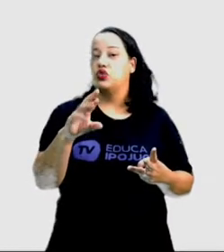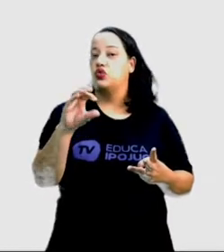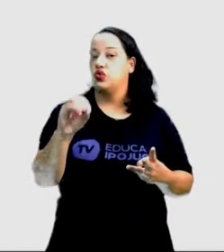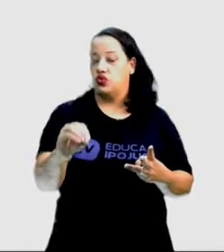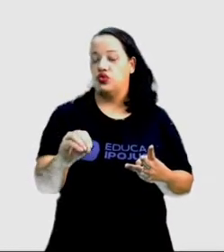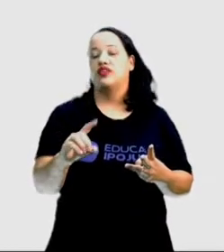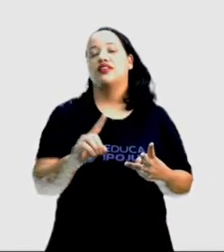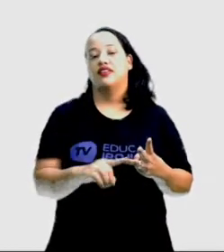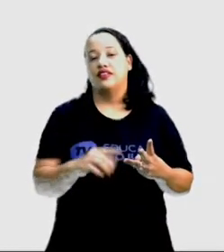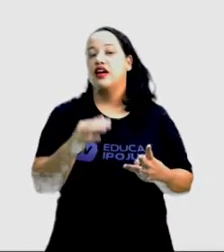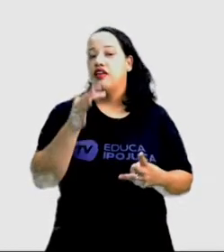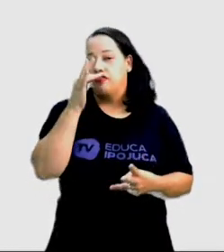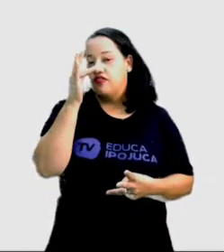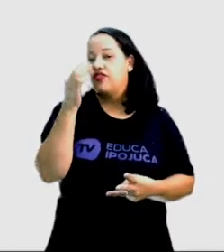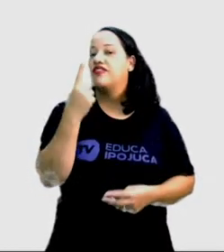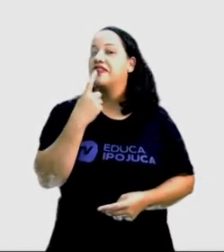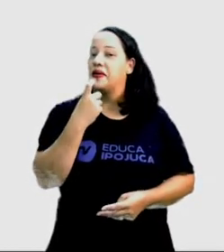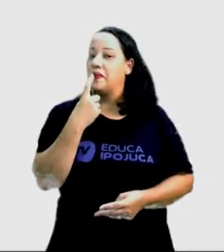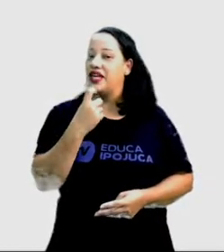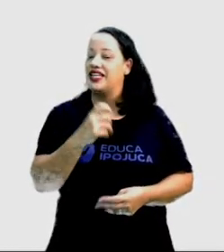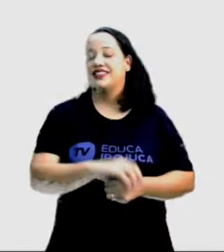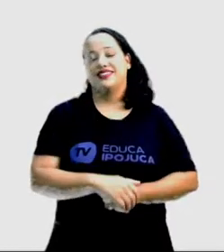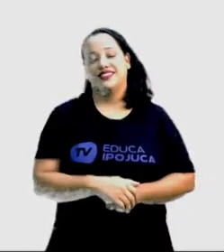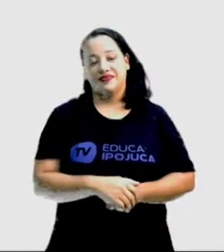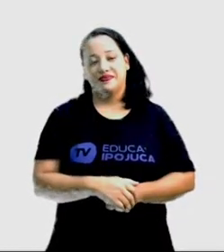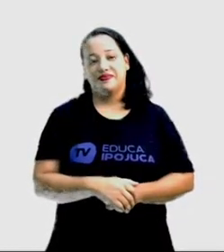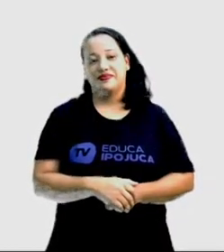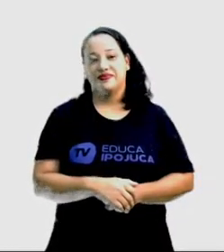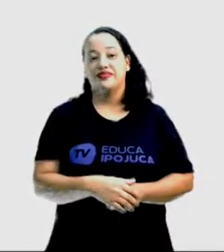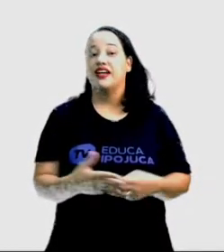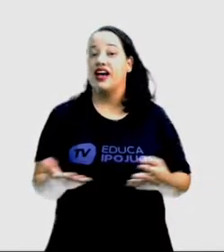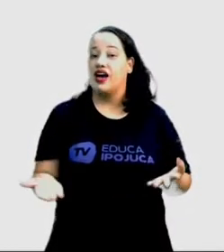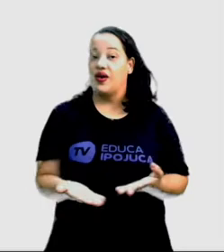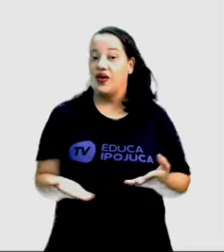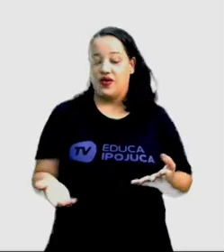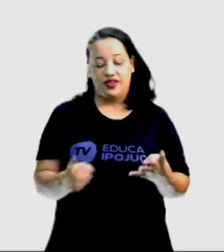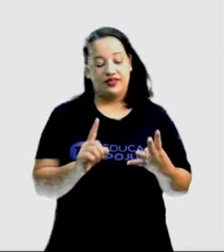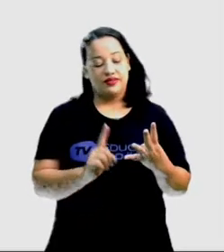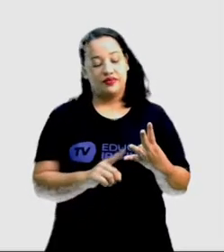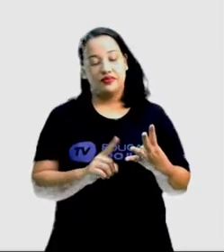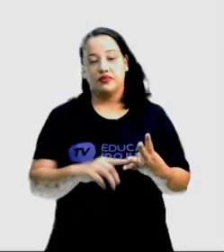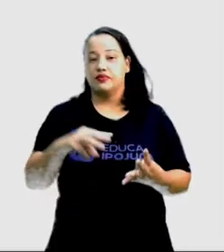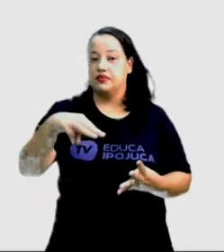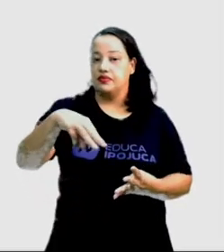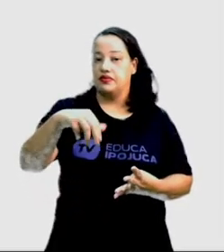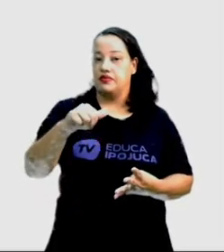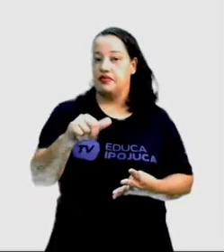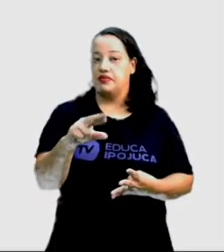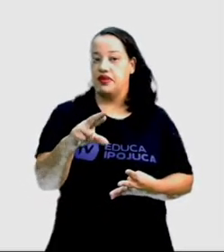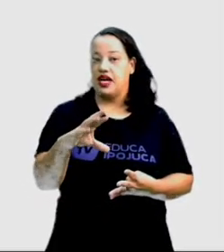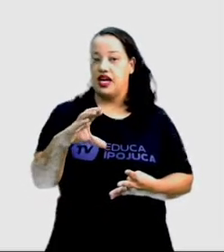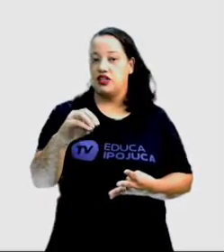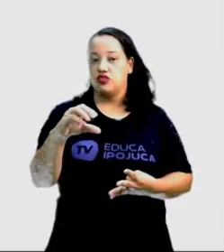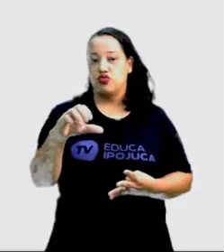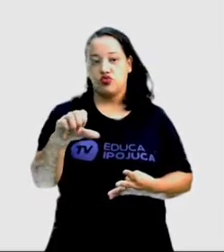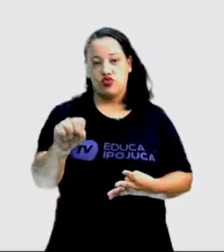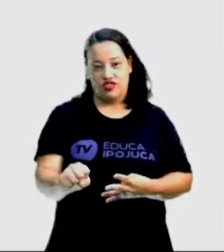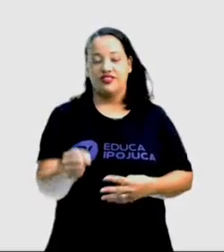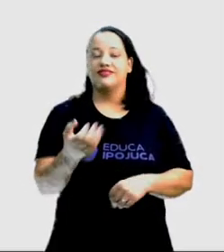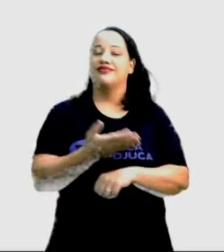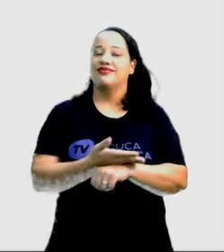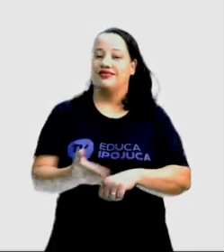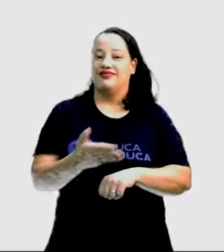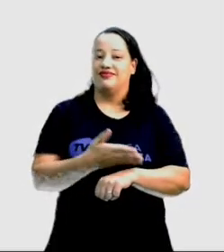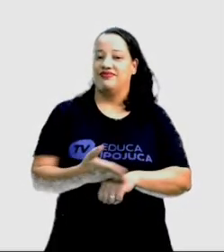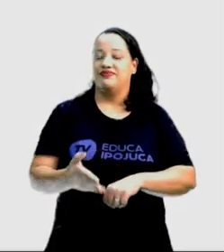flores vermelhas. Temos as vermelhas aqui também. E Marcos fez flores brancas.